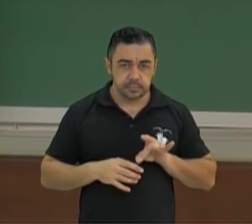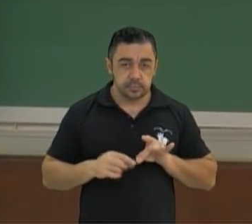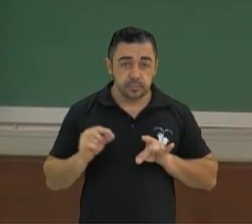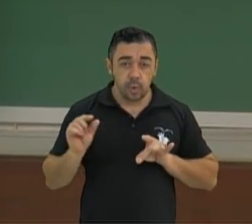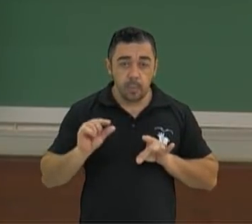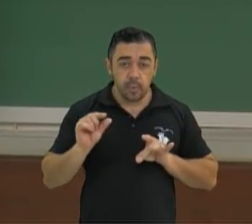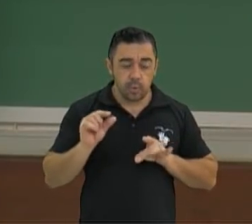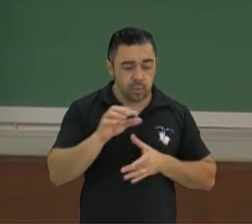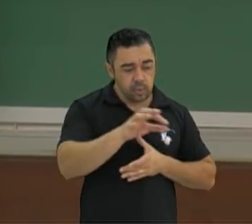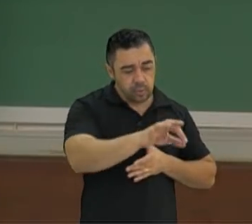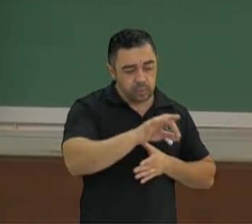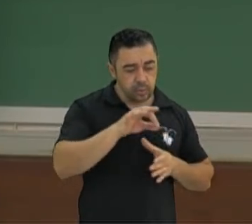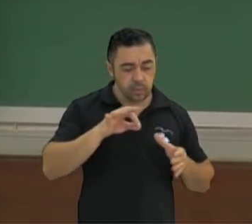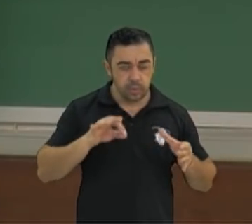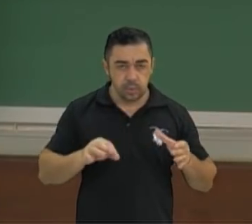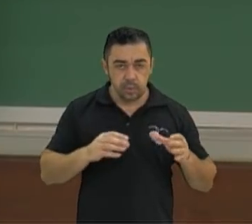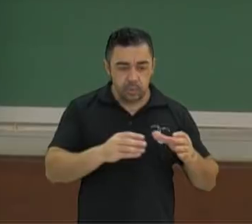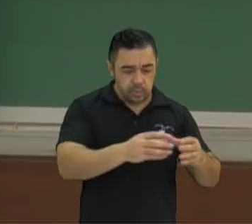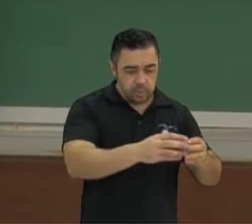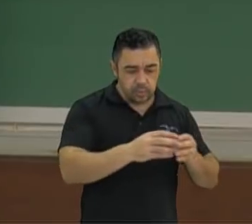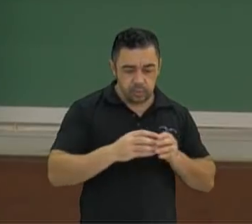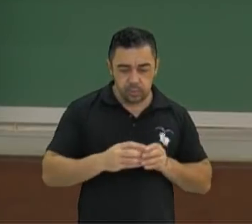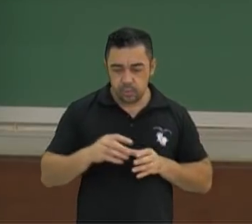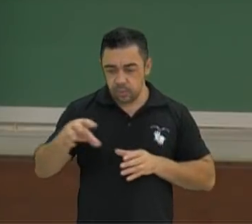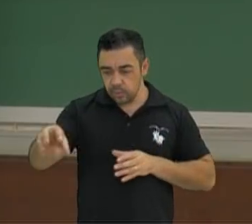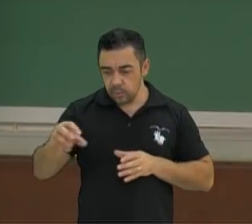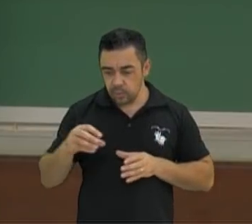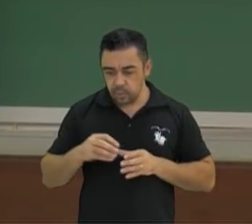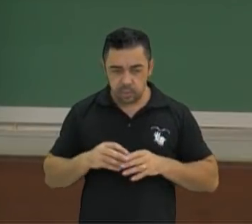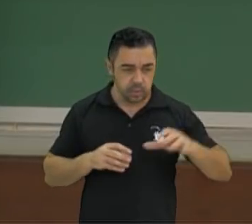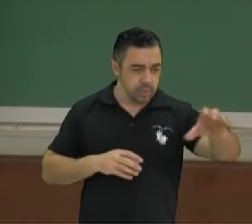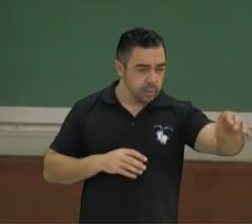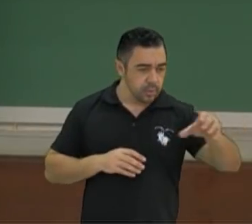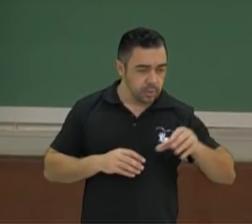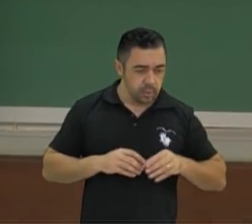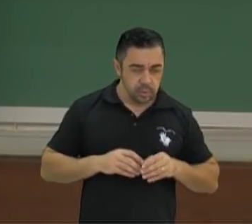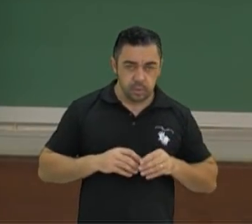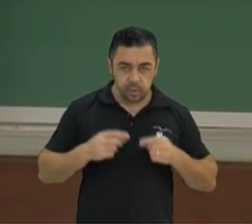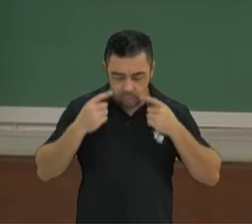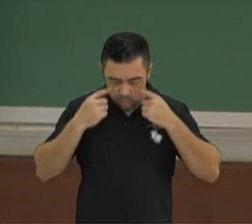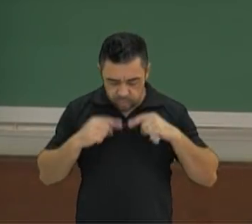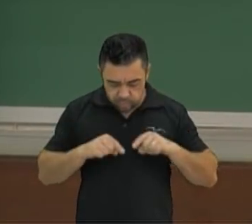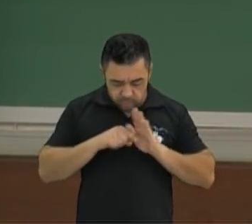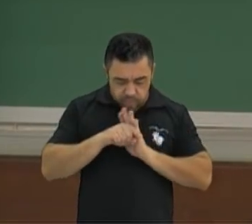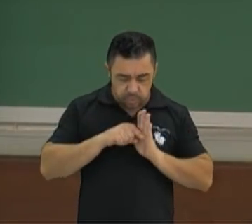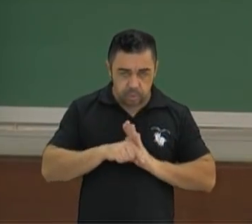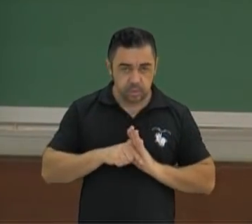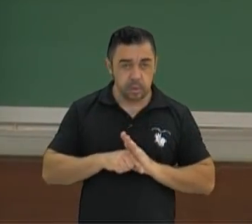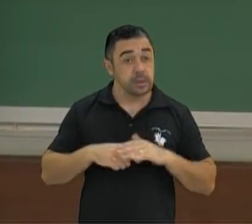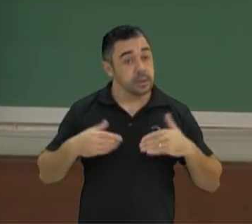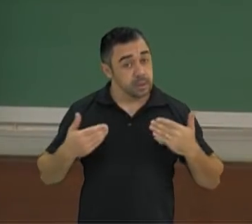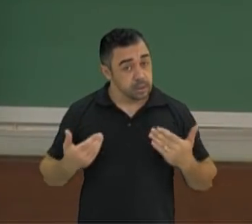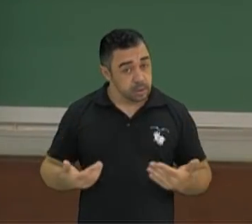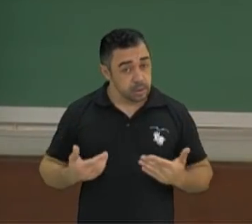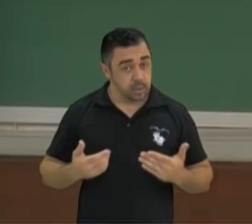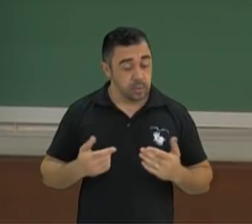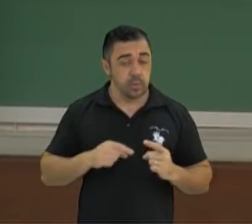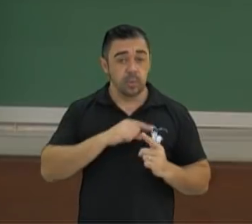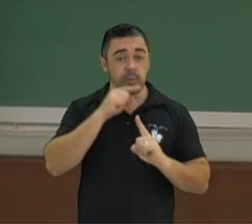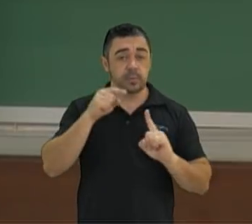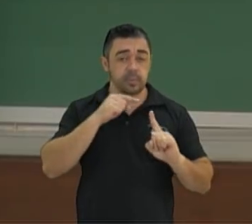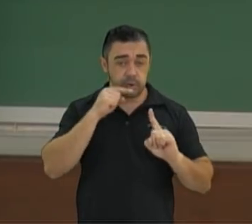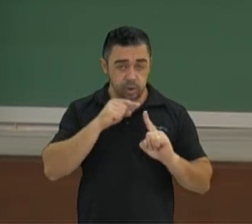uma amostra, uma parte dessas 10 mil cápsulas, ok? Então, veja, qual que é o objetivo